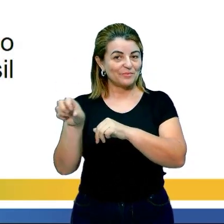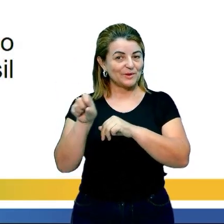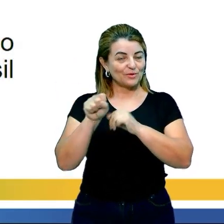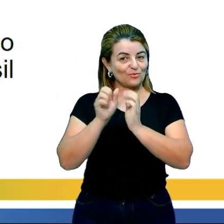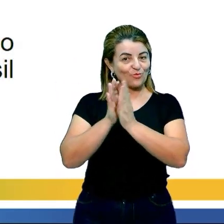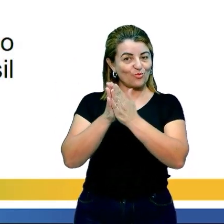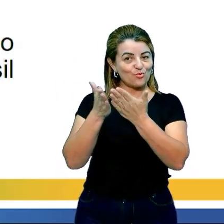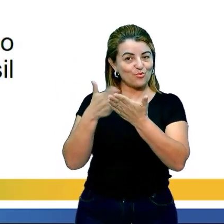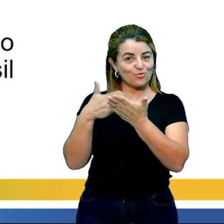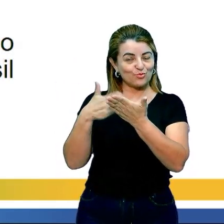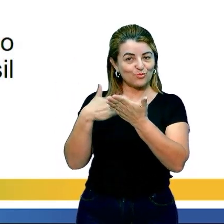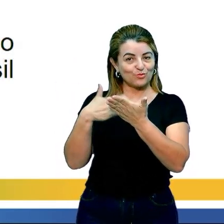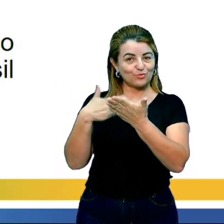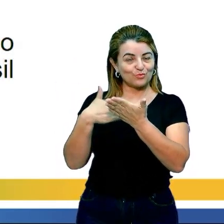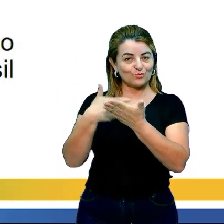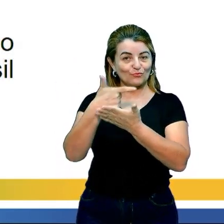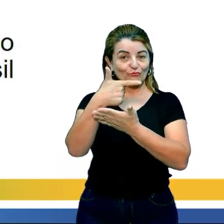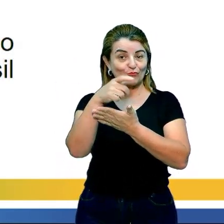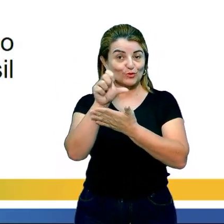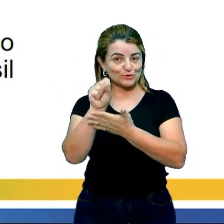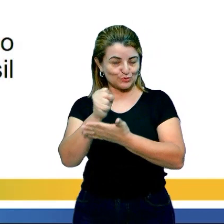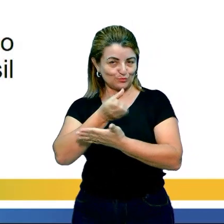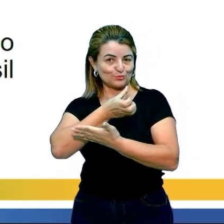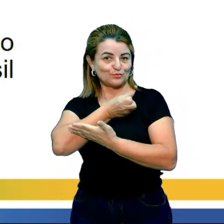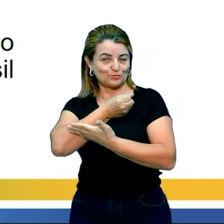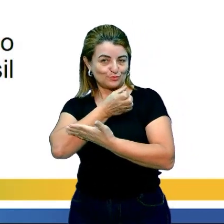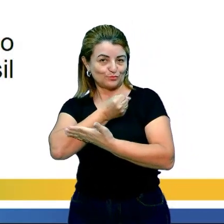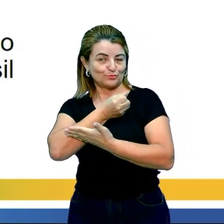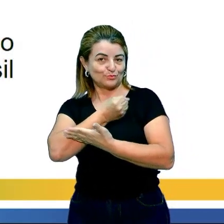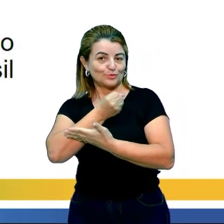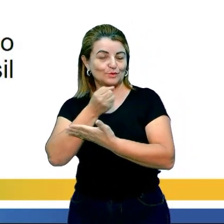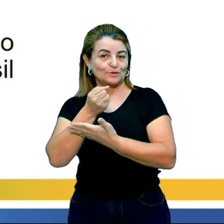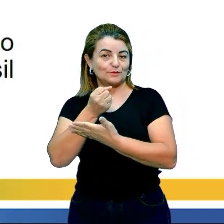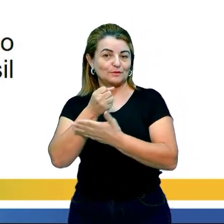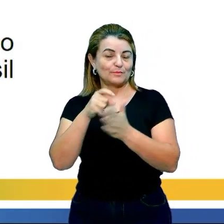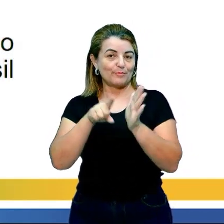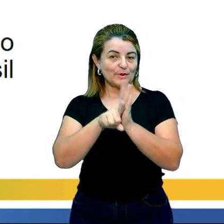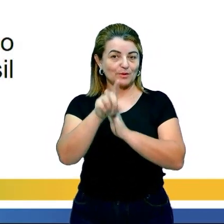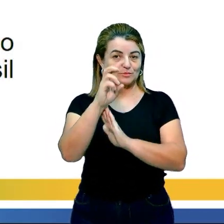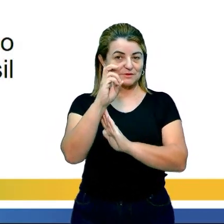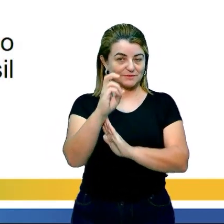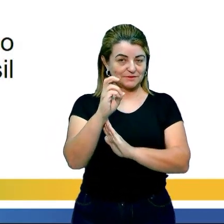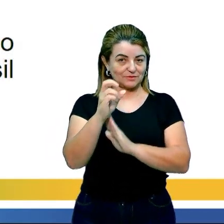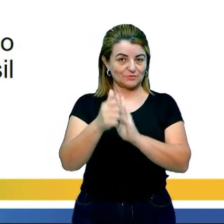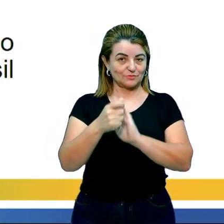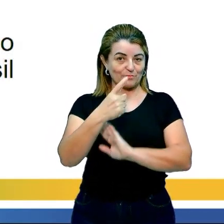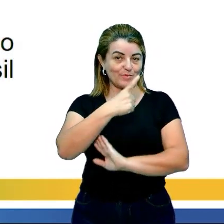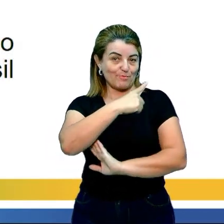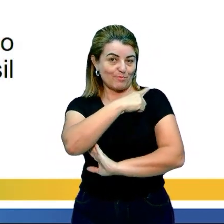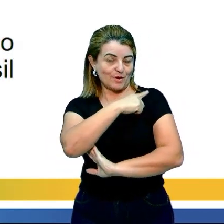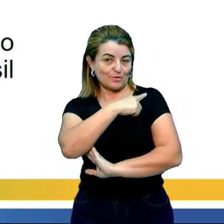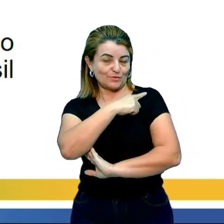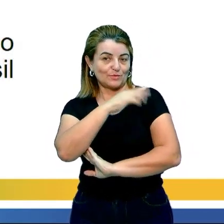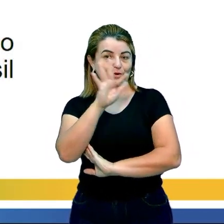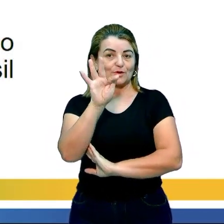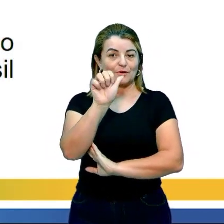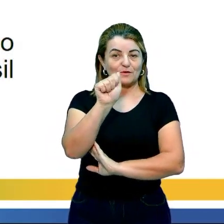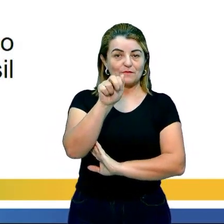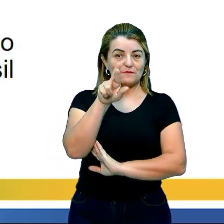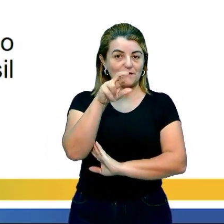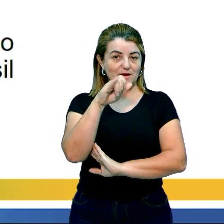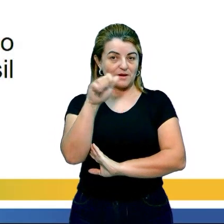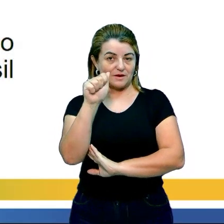da prova Enem página 28 questão 5 do primeiro ano do livro da Farias de Brito vamos